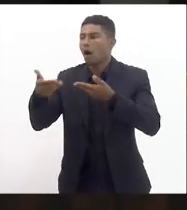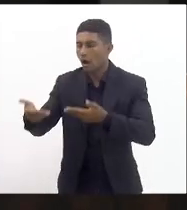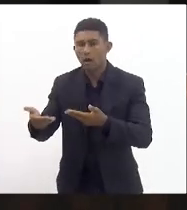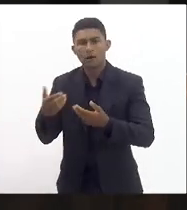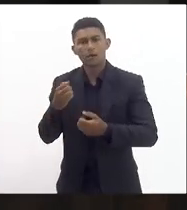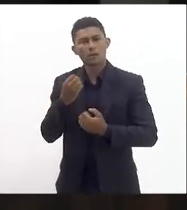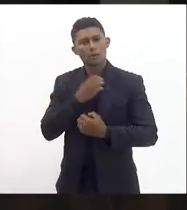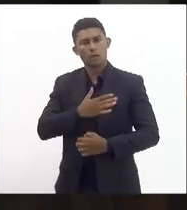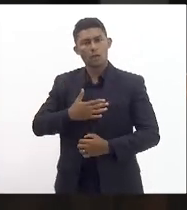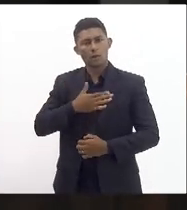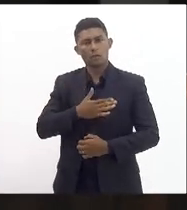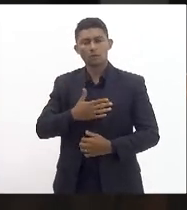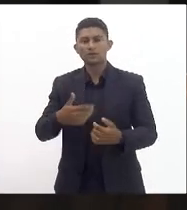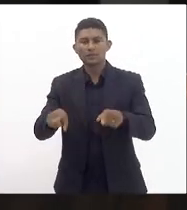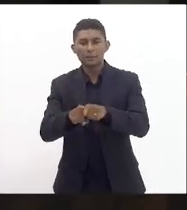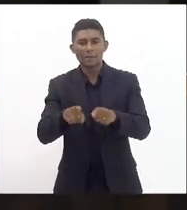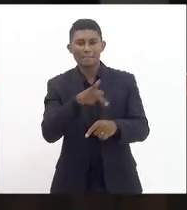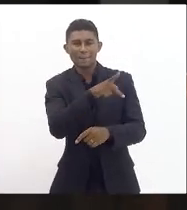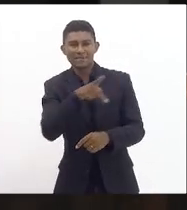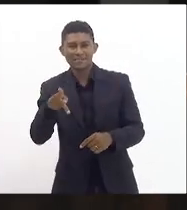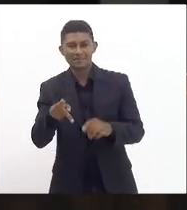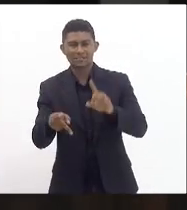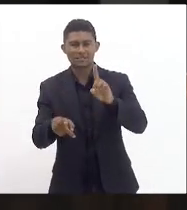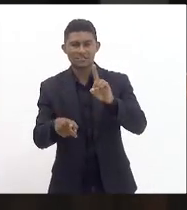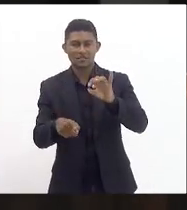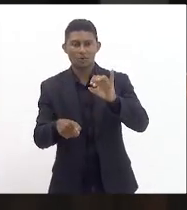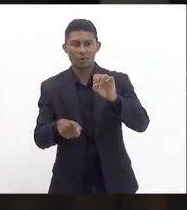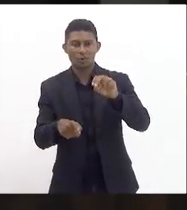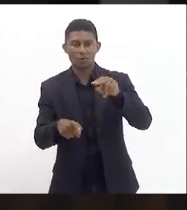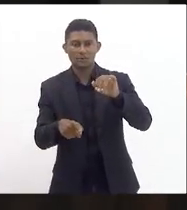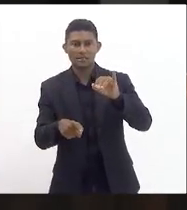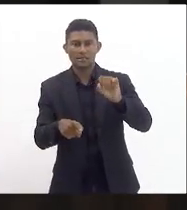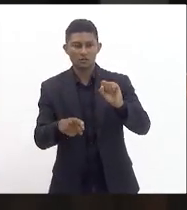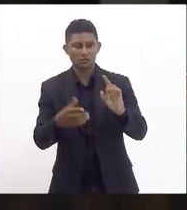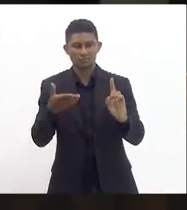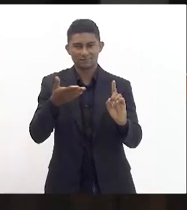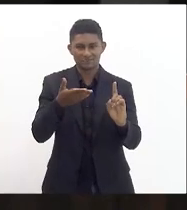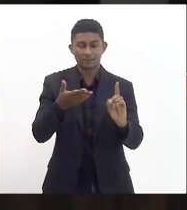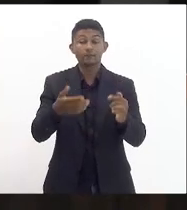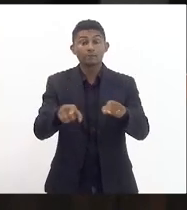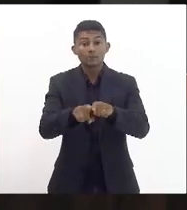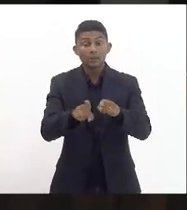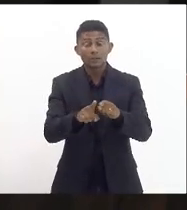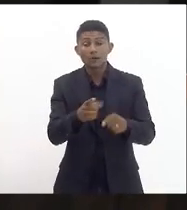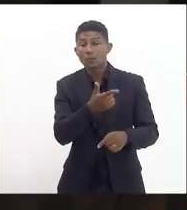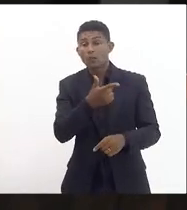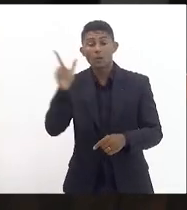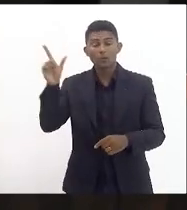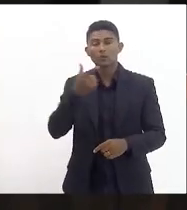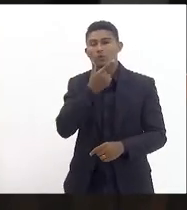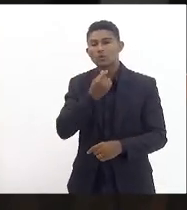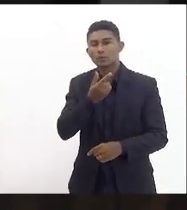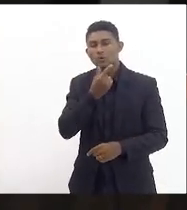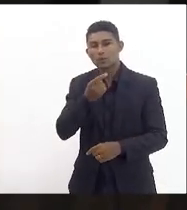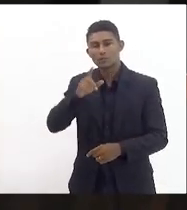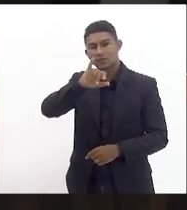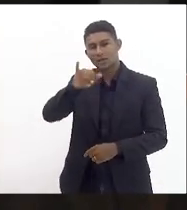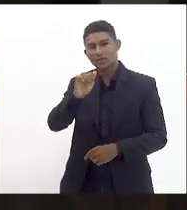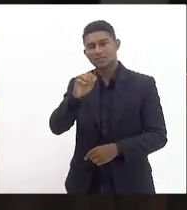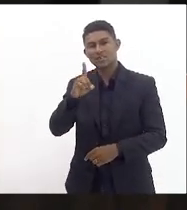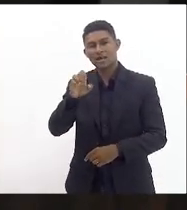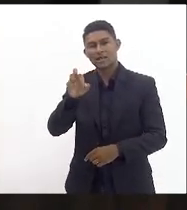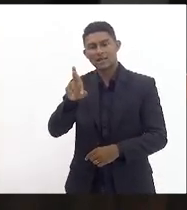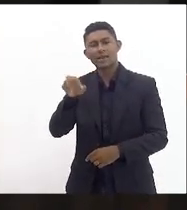presidente de honra lá, o nosso Dionísio Lins. Também saudar o Jader Soares, presidente da Grande